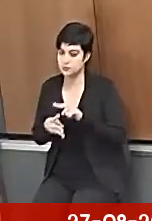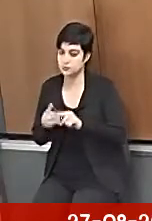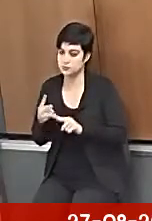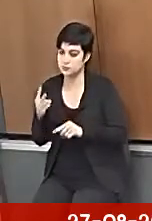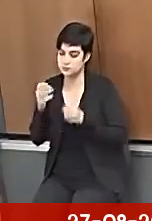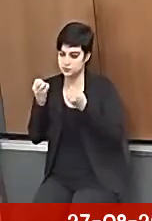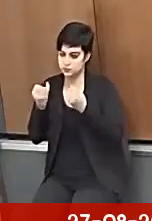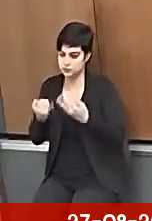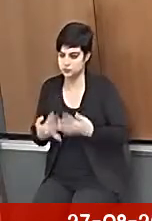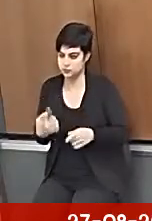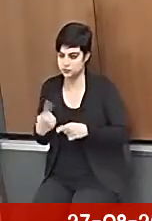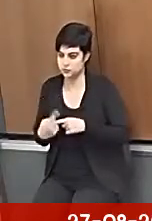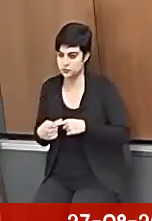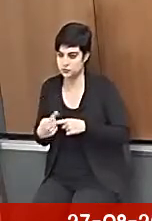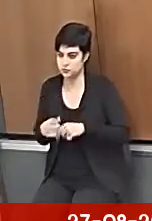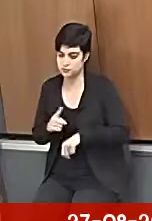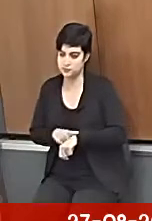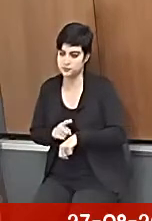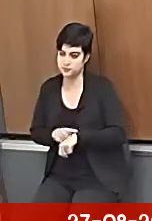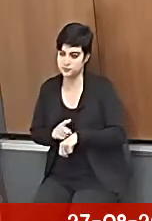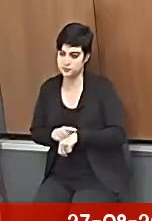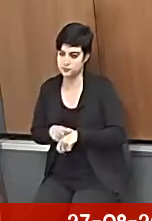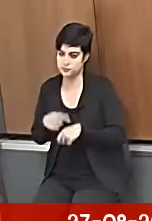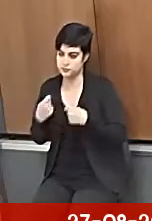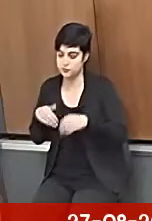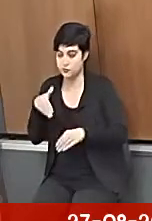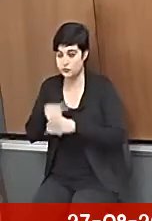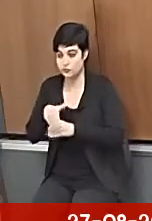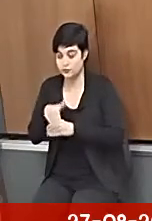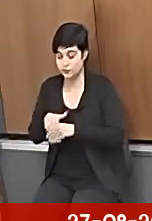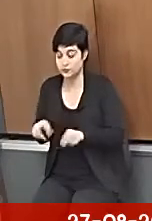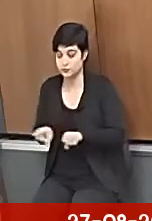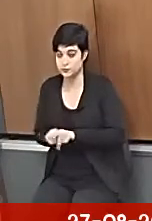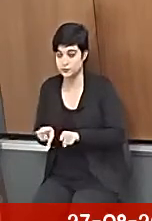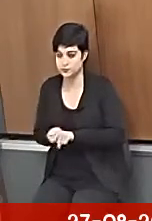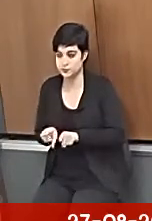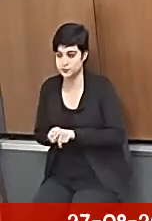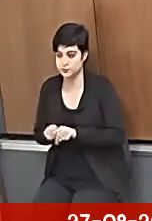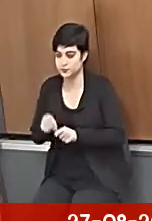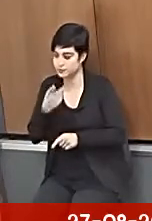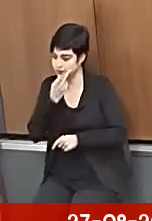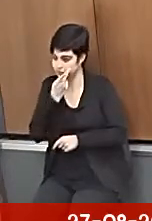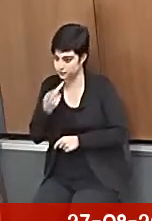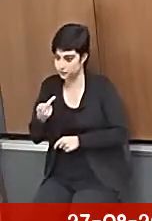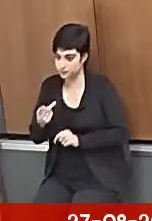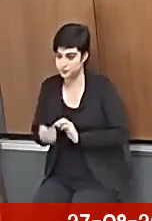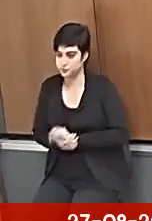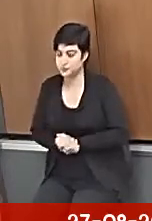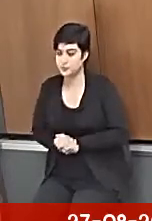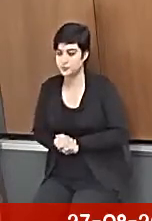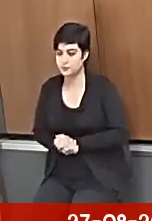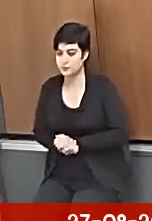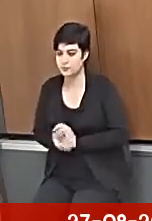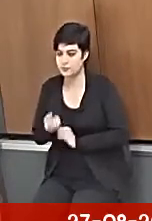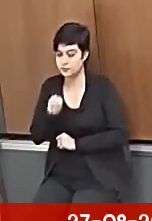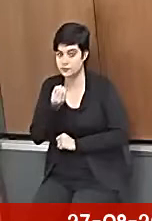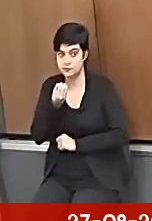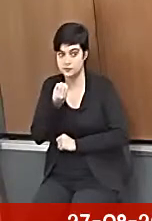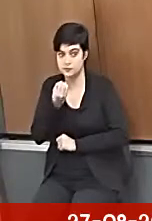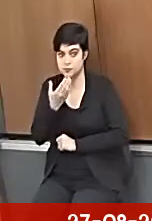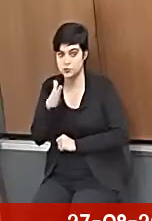aqui porque nosso prazo aqui temos que terminar e votar os requerimentos aqui da visita por aí outra que é boa tarde